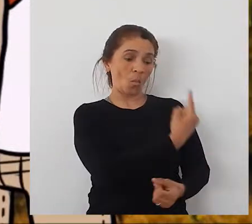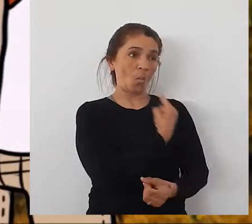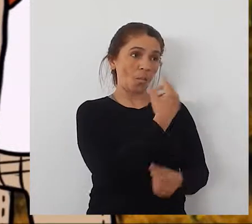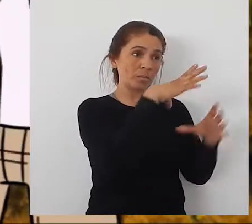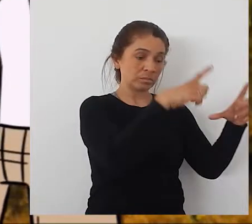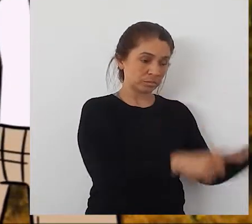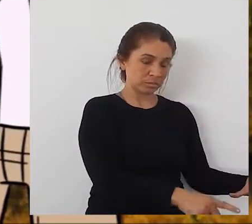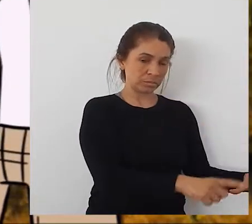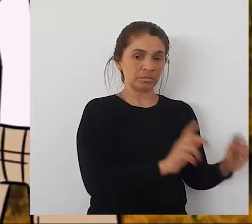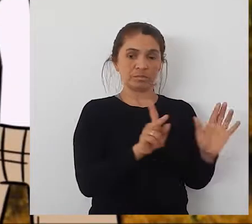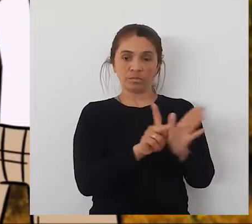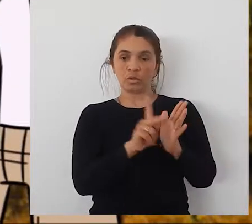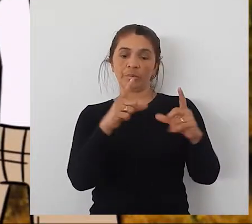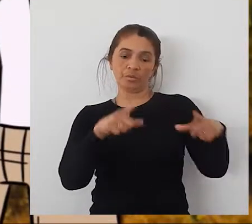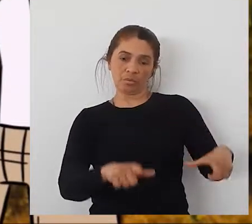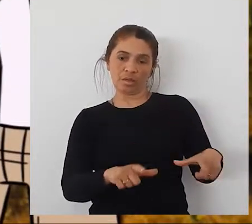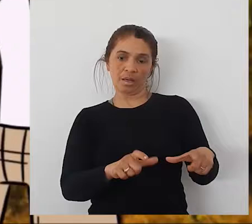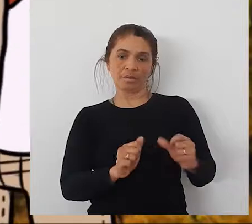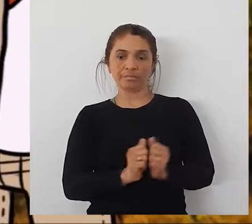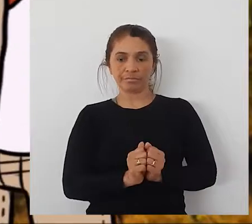isolado.